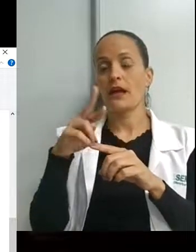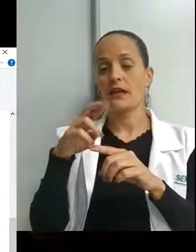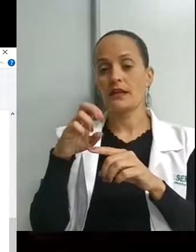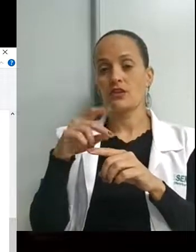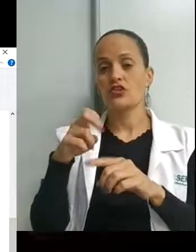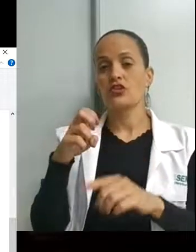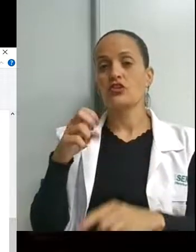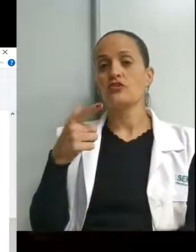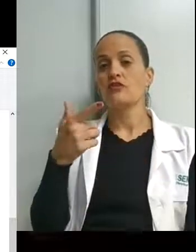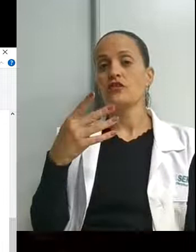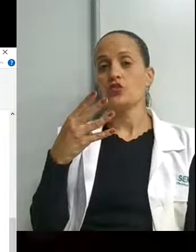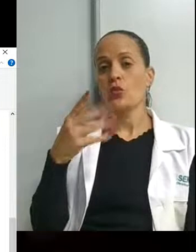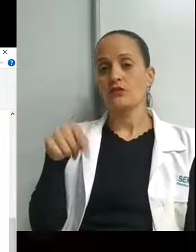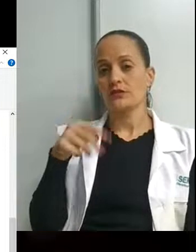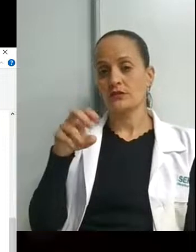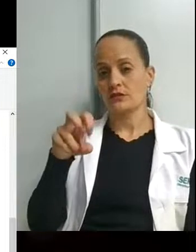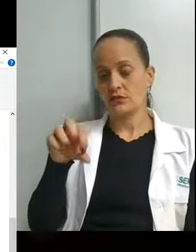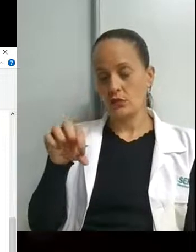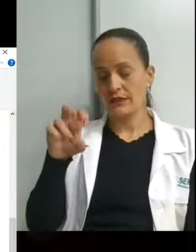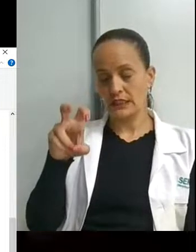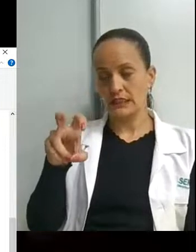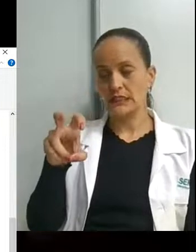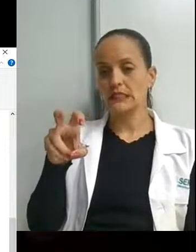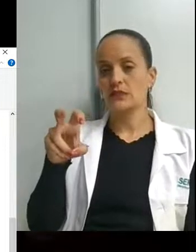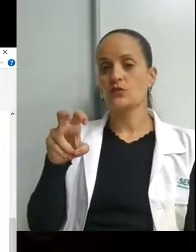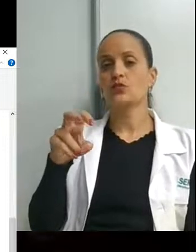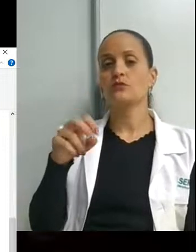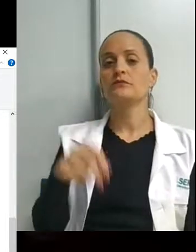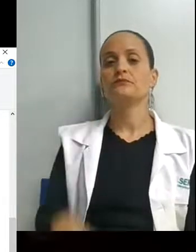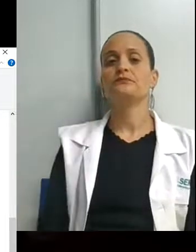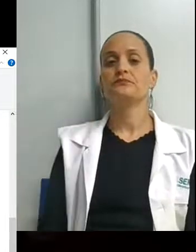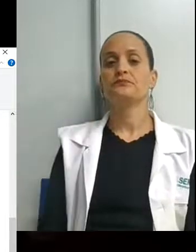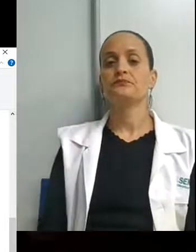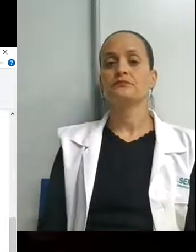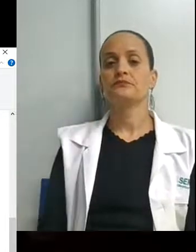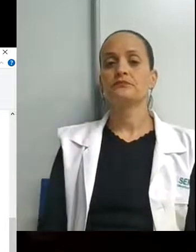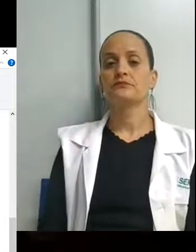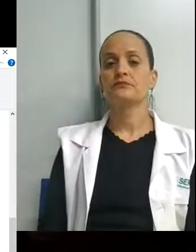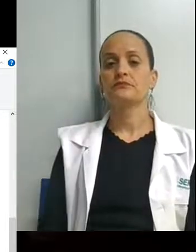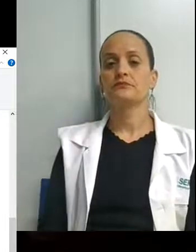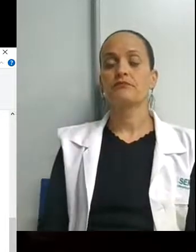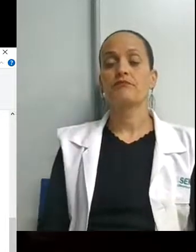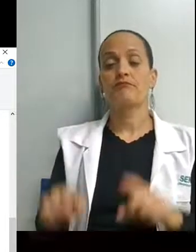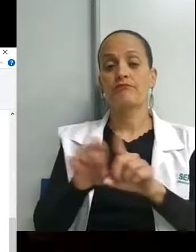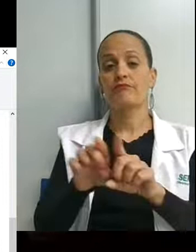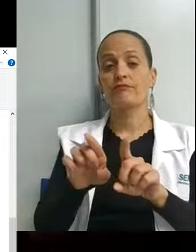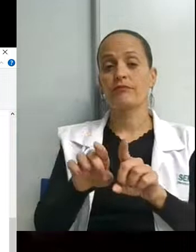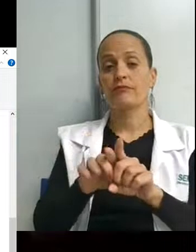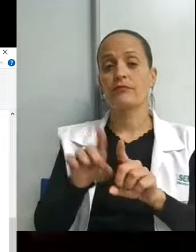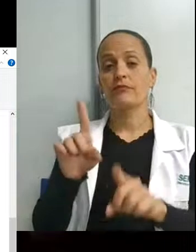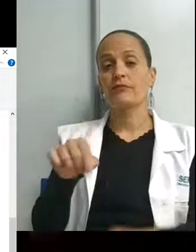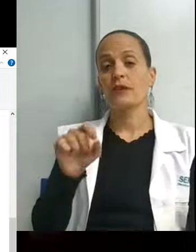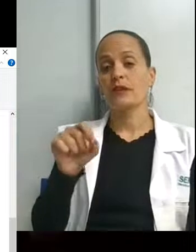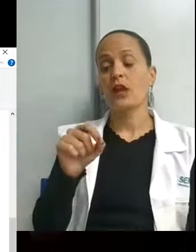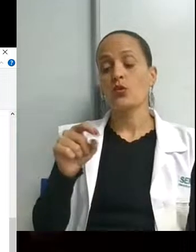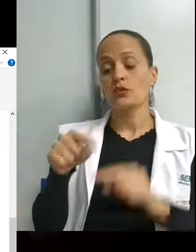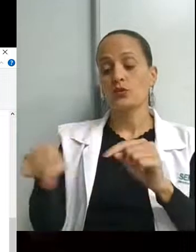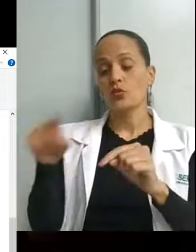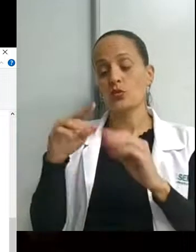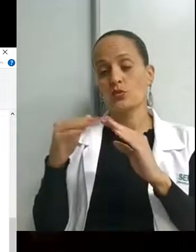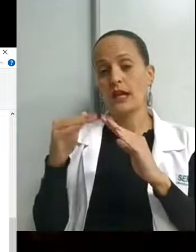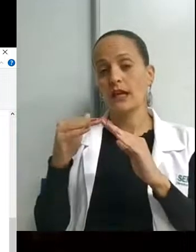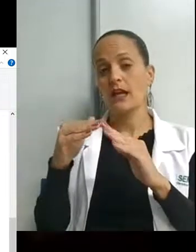alimentação, que é 220, né? Continua sendo 220. E eu tenho o quê? O circuito da casa, né?